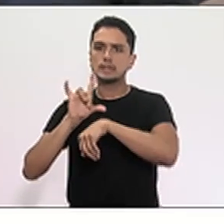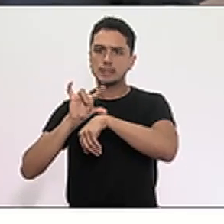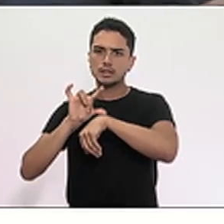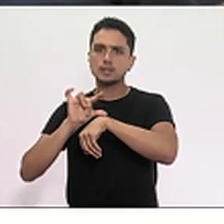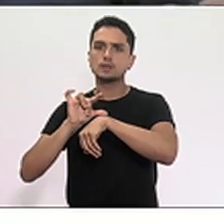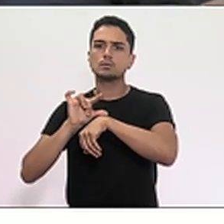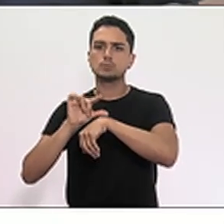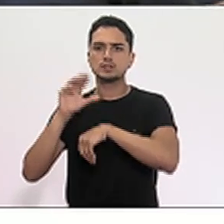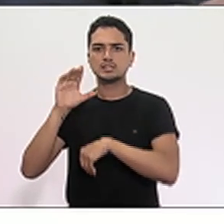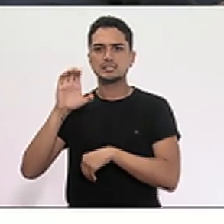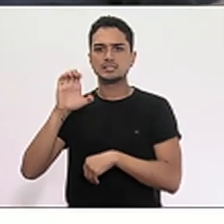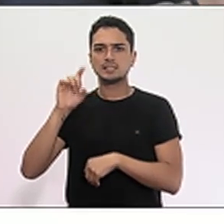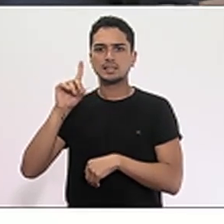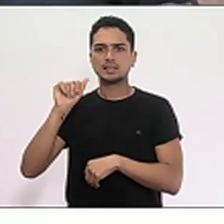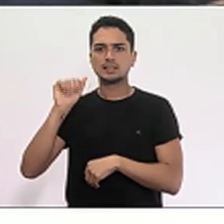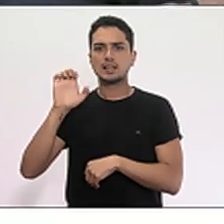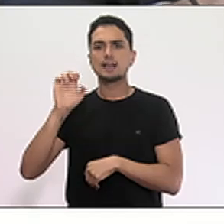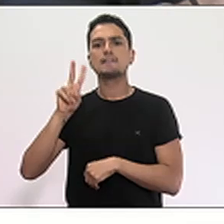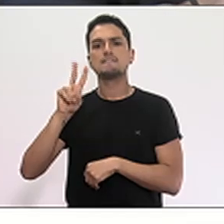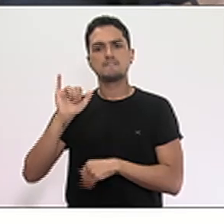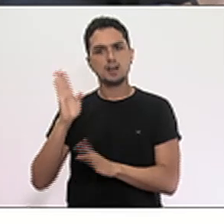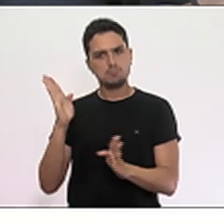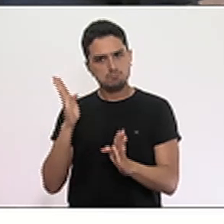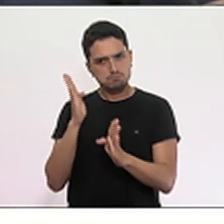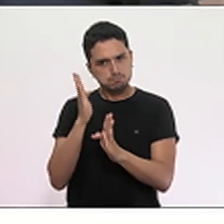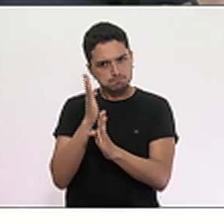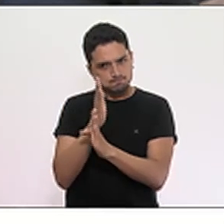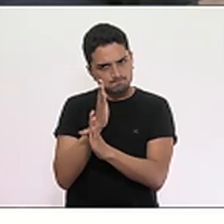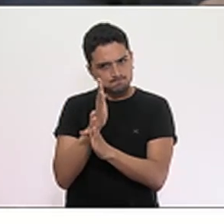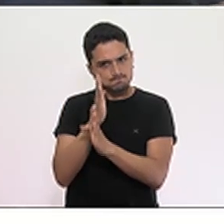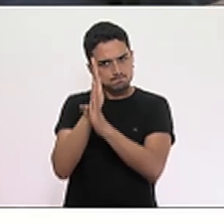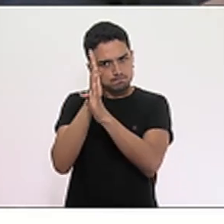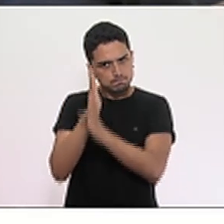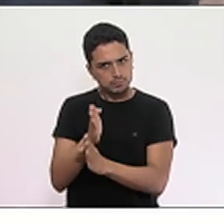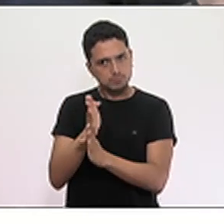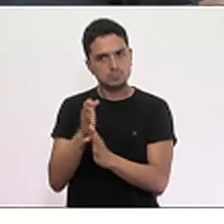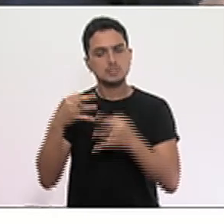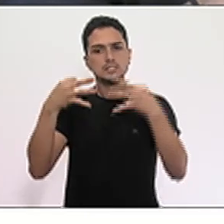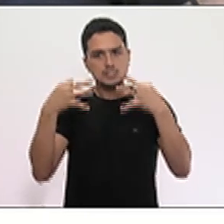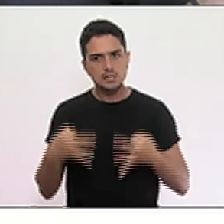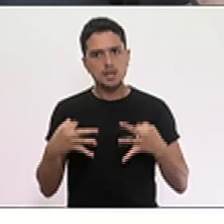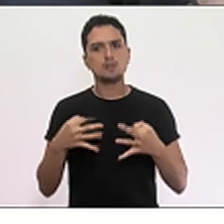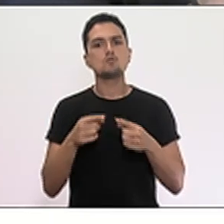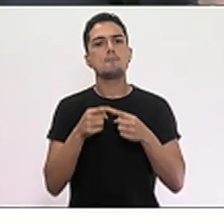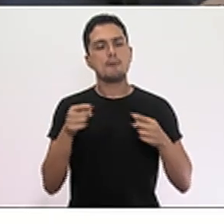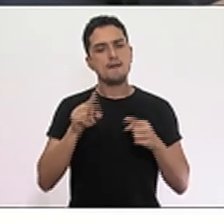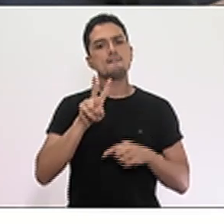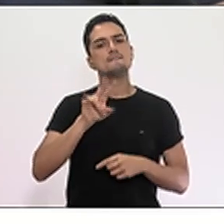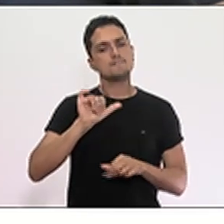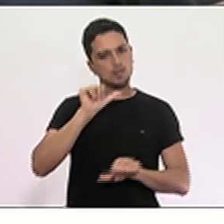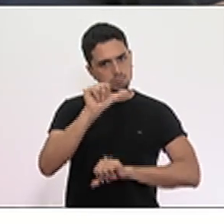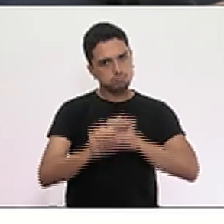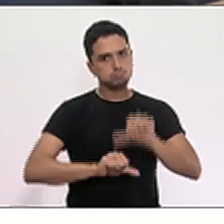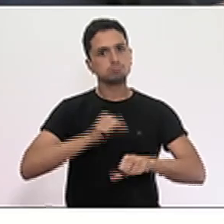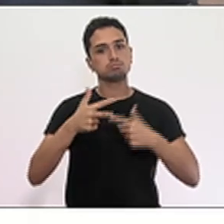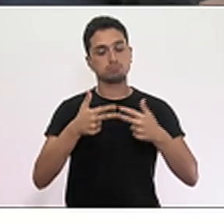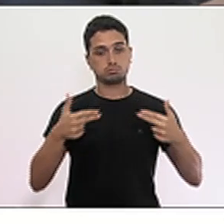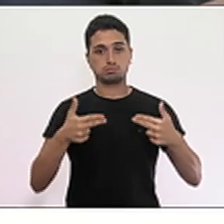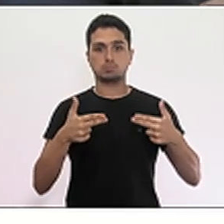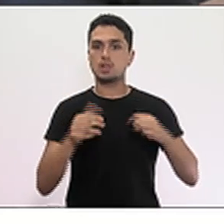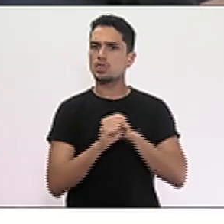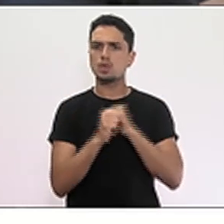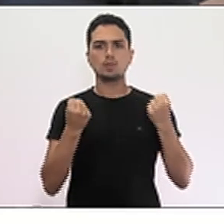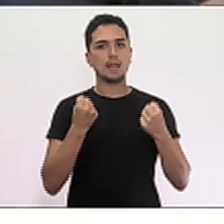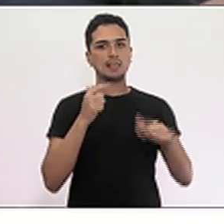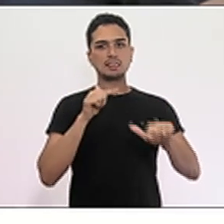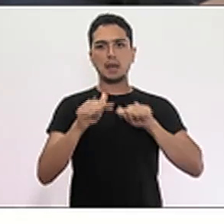SEDAI vai entrar no eixo. Agora, vai ter que mudar muita coisa hoje internamente da SEDAI. Não dá para a gente, o trabalhador,